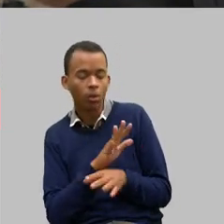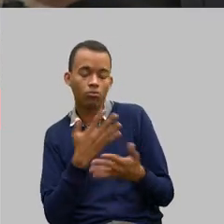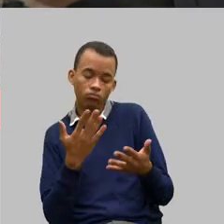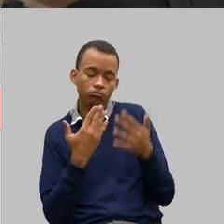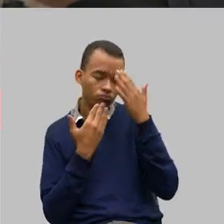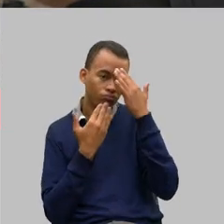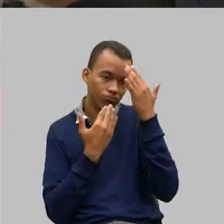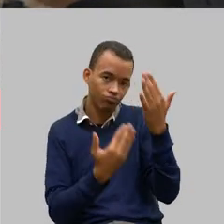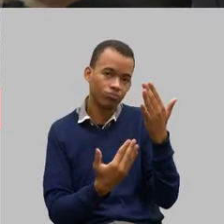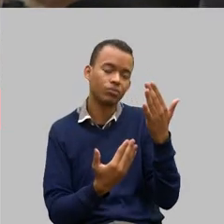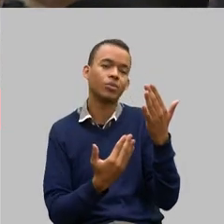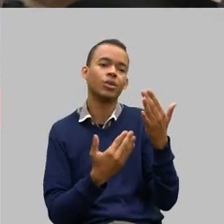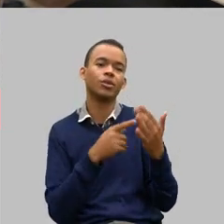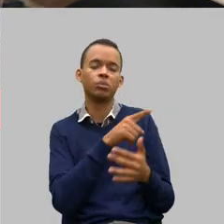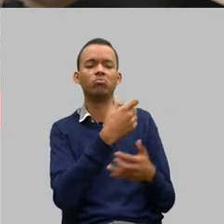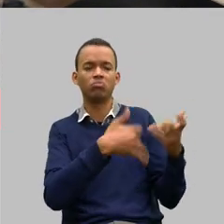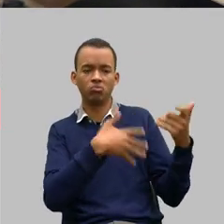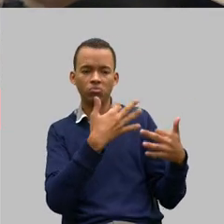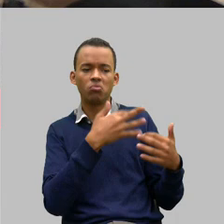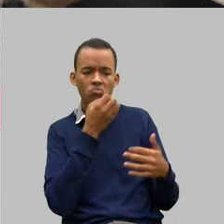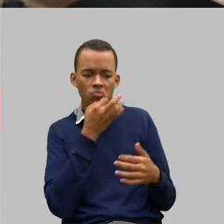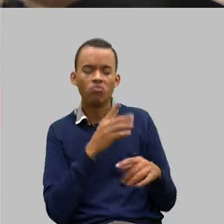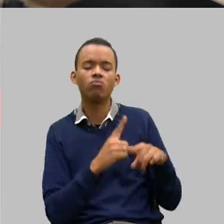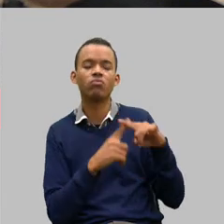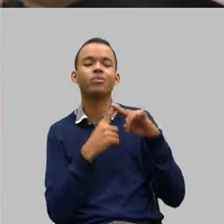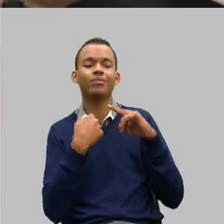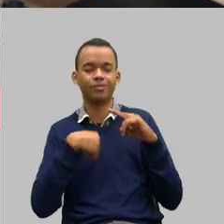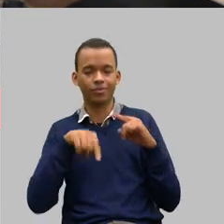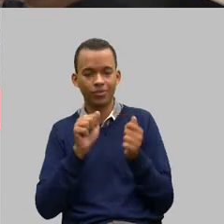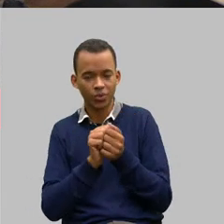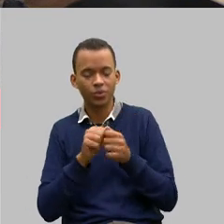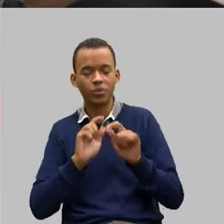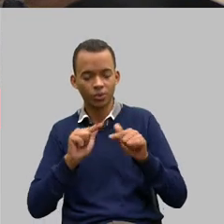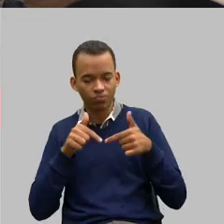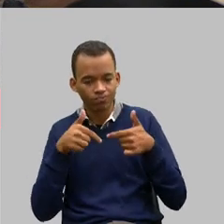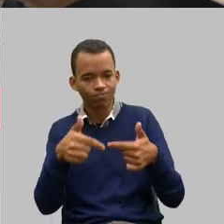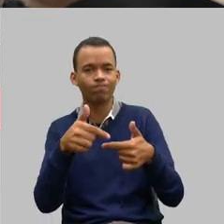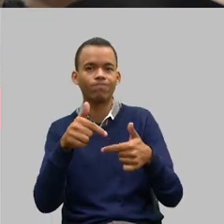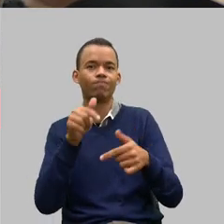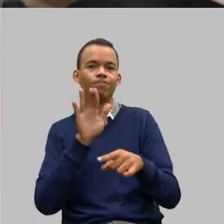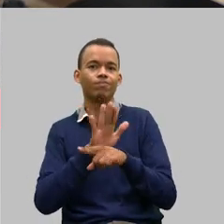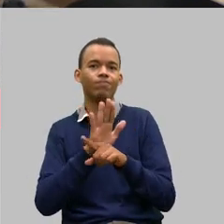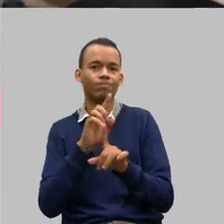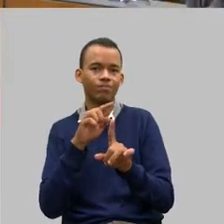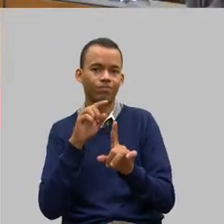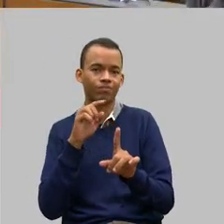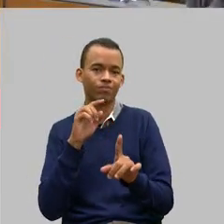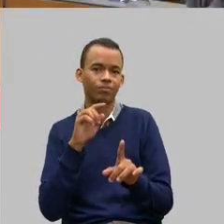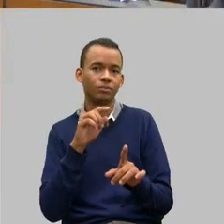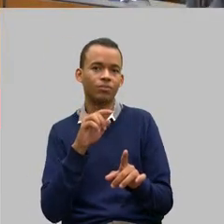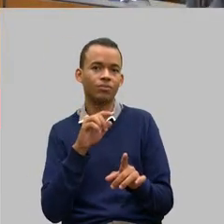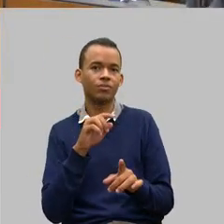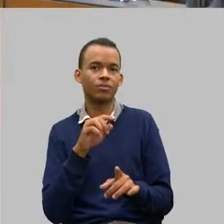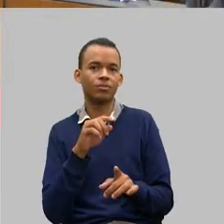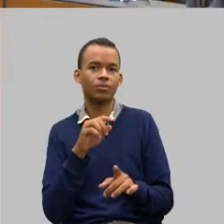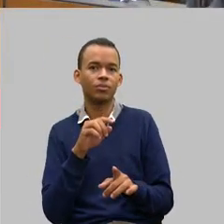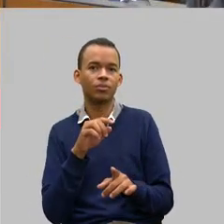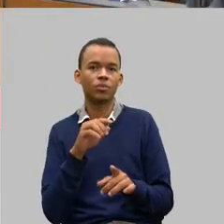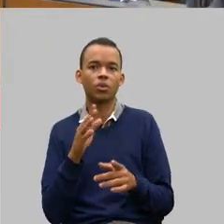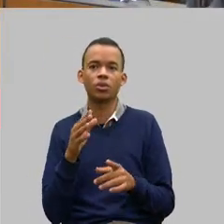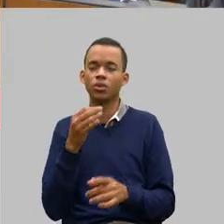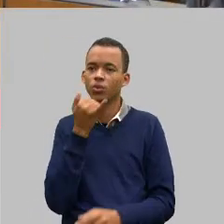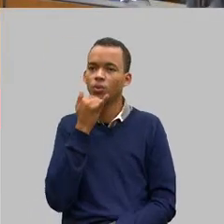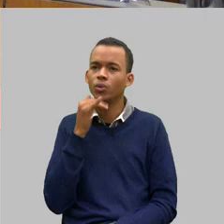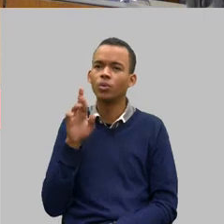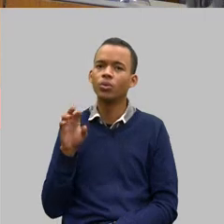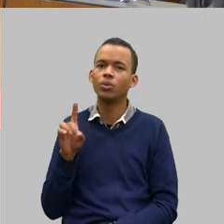aí as as colocações e vamos continuar caminhando juntos aí c ca Capetinga né cá Capetinga Rodrigo me ajuda aí